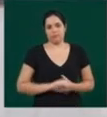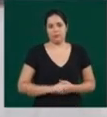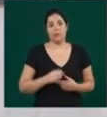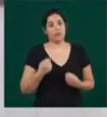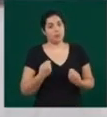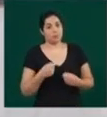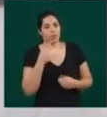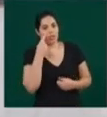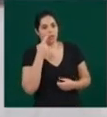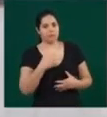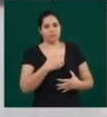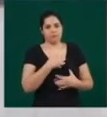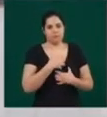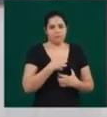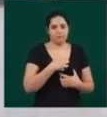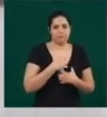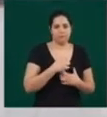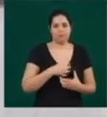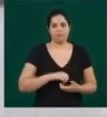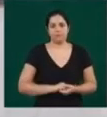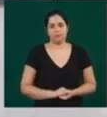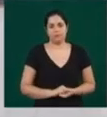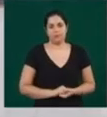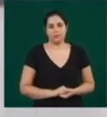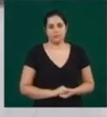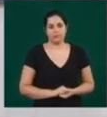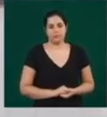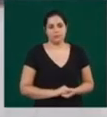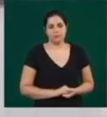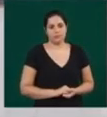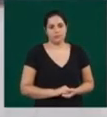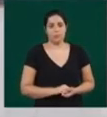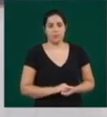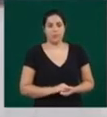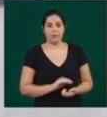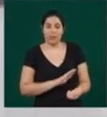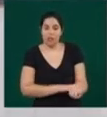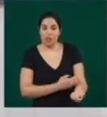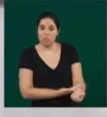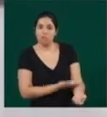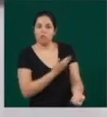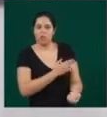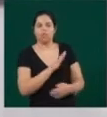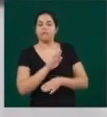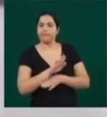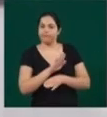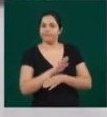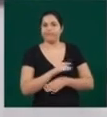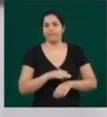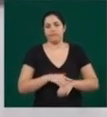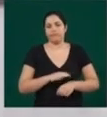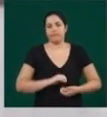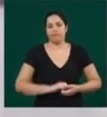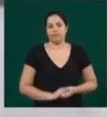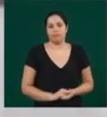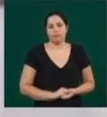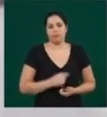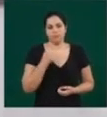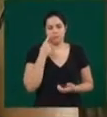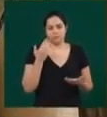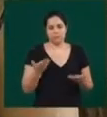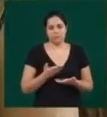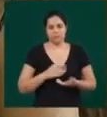e principalmente a um dos fatores que mais contribuem para o aparecimento da doença, a hipertensão arterial. Saiba mais na